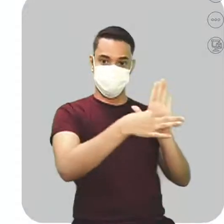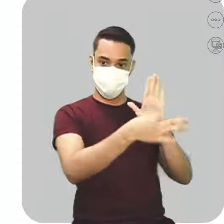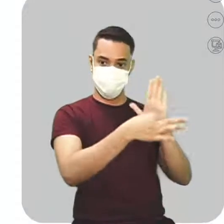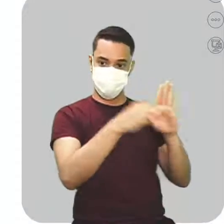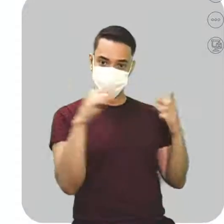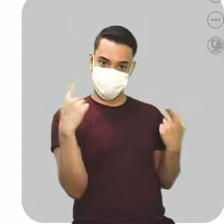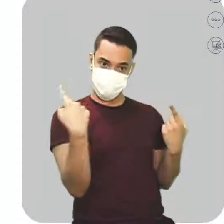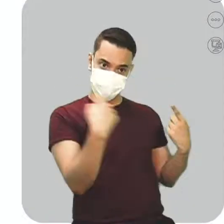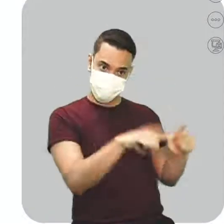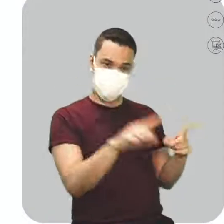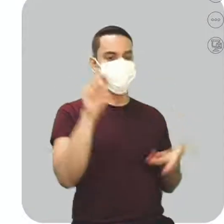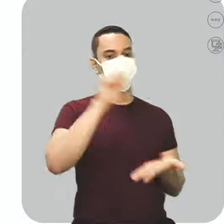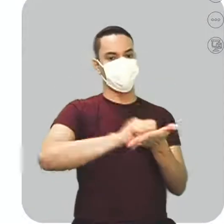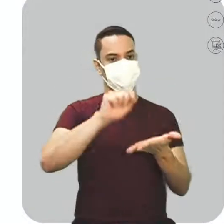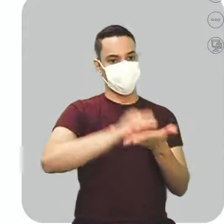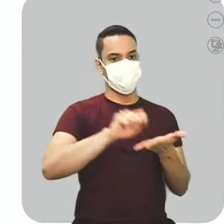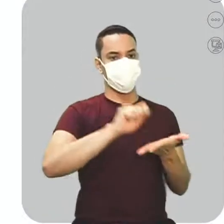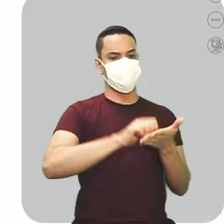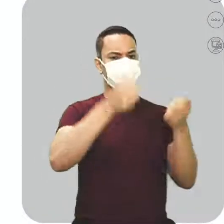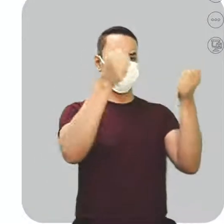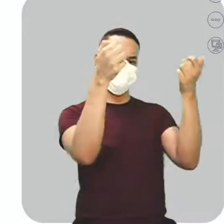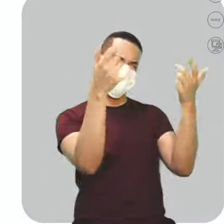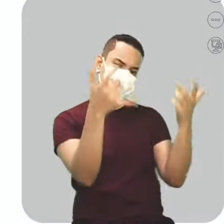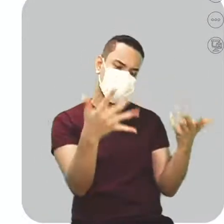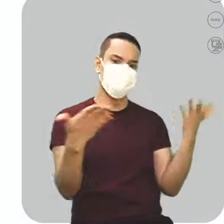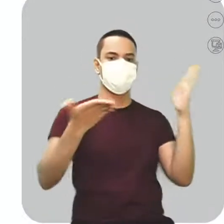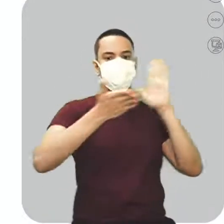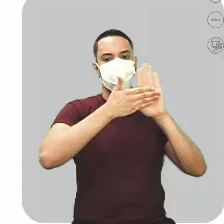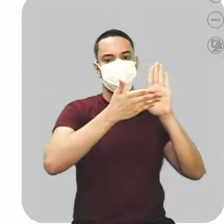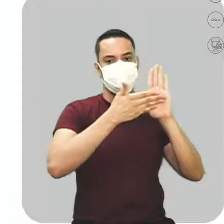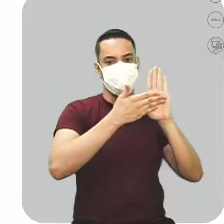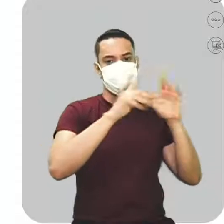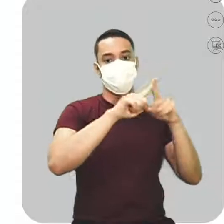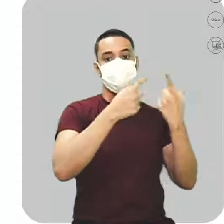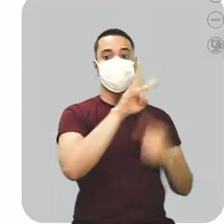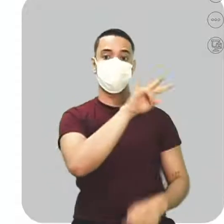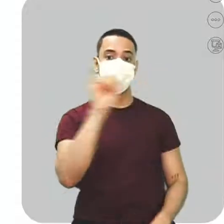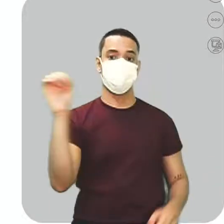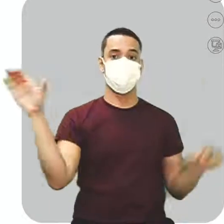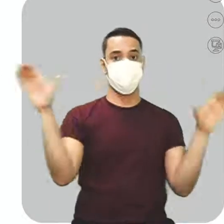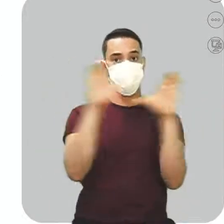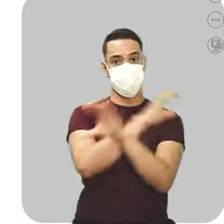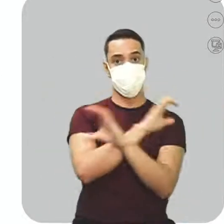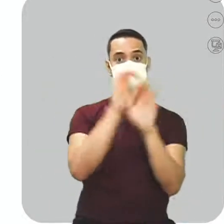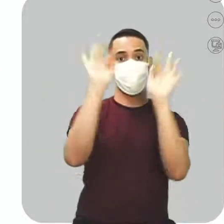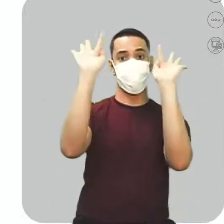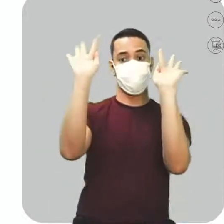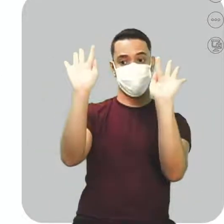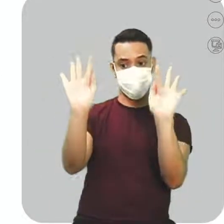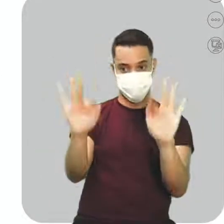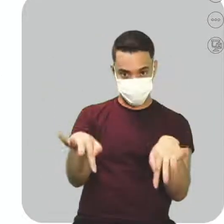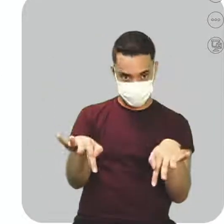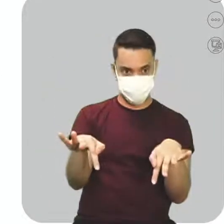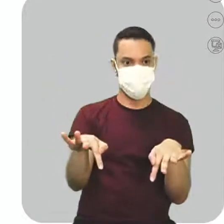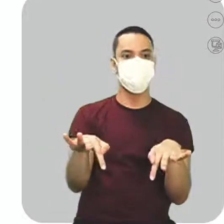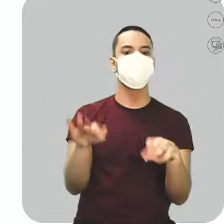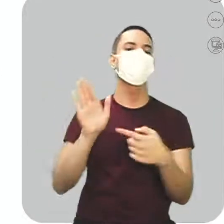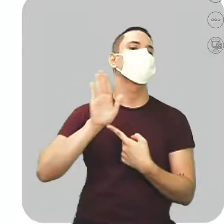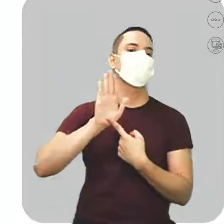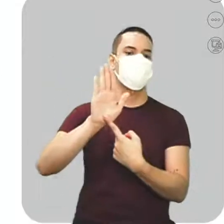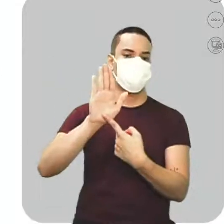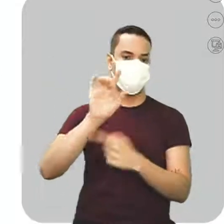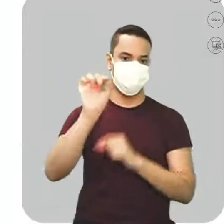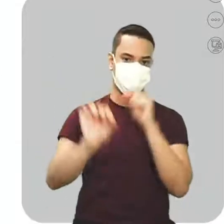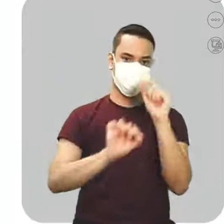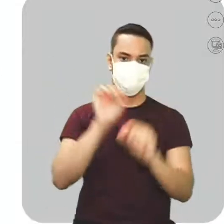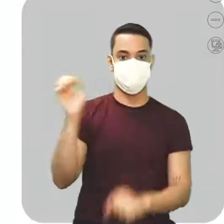o escritor tece sua proposta, que será concluída no final,